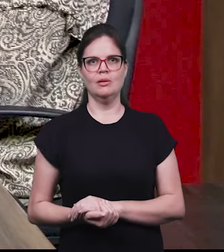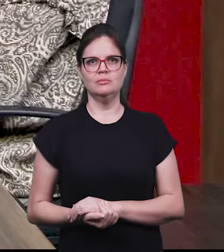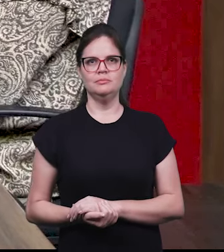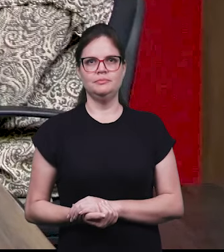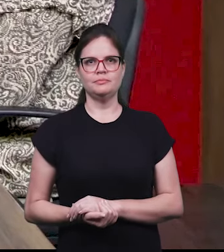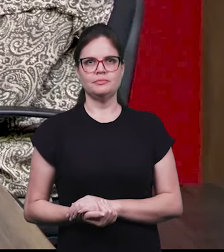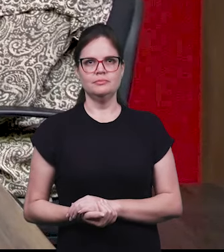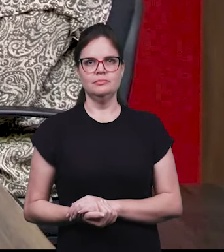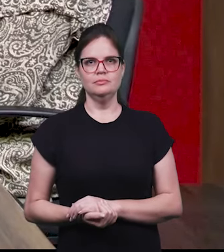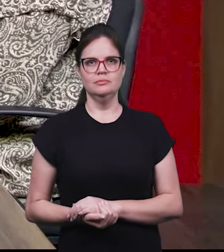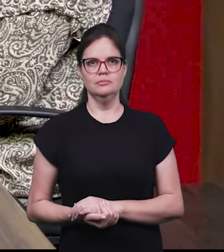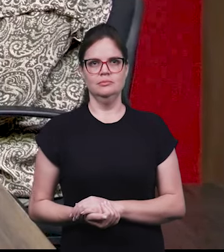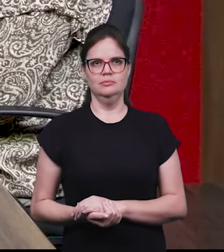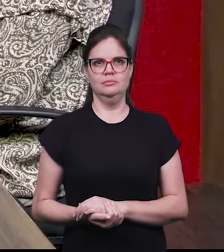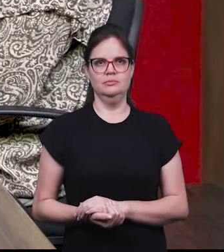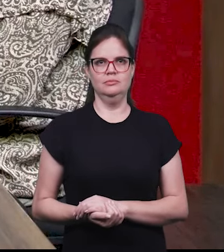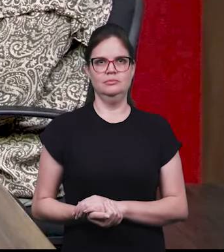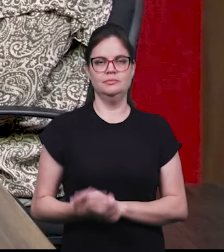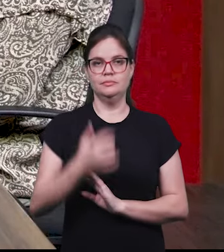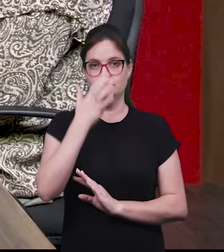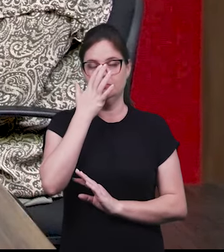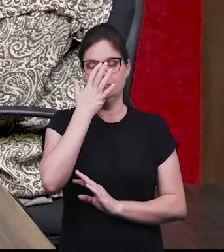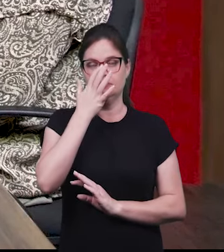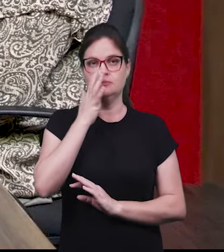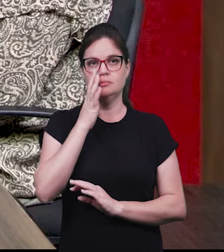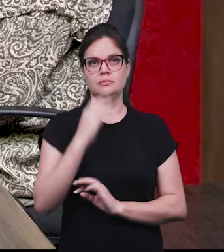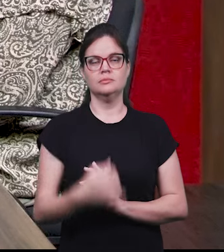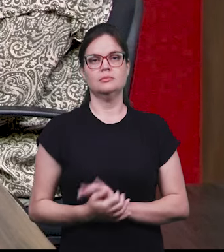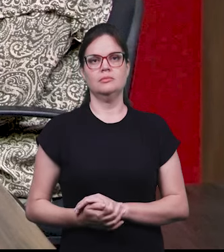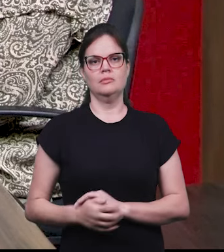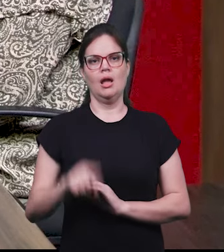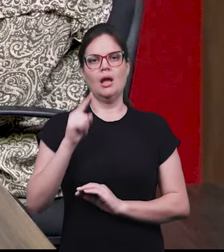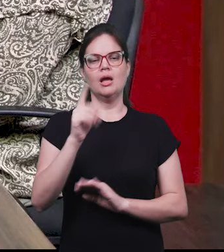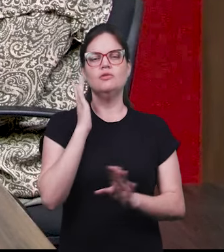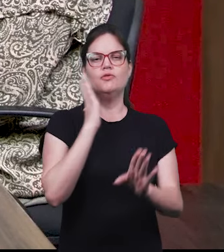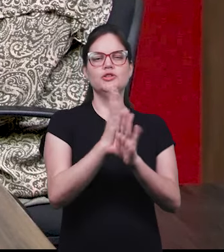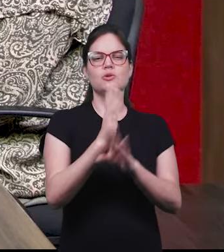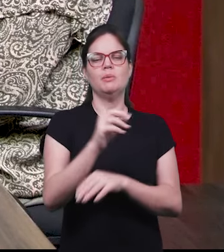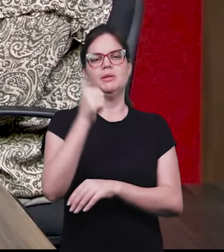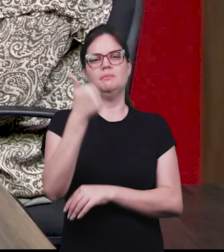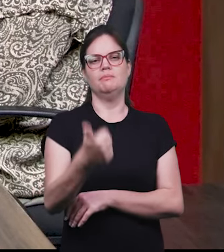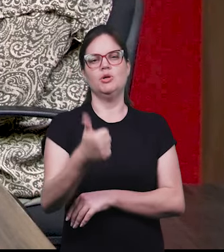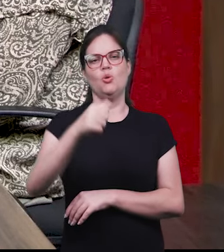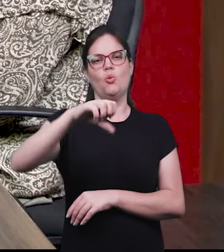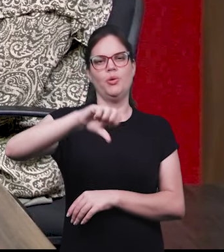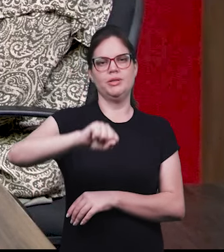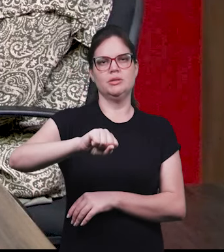como a doutora Joana falou muito bem, esse Ciro, ele foi descoberto em